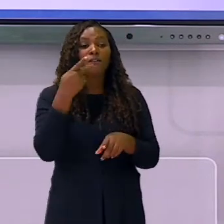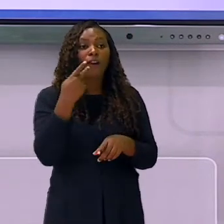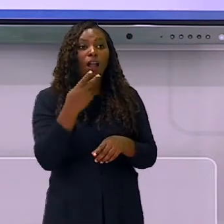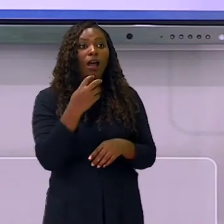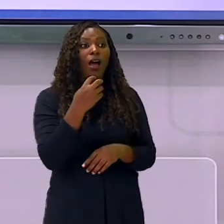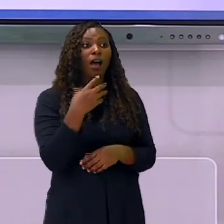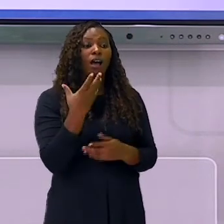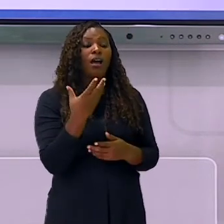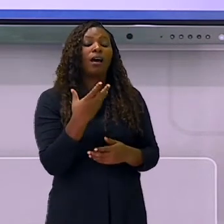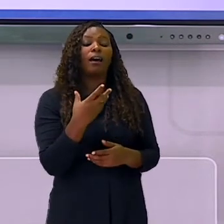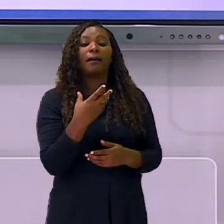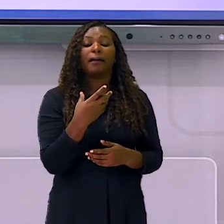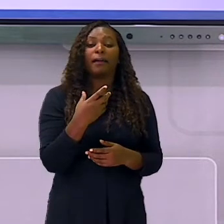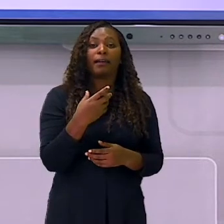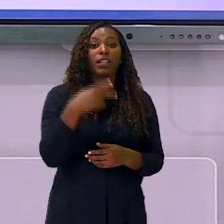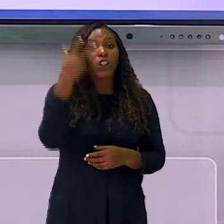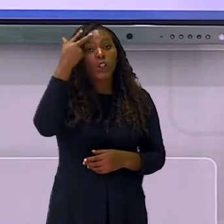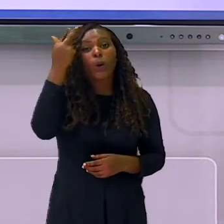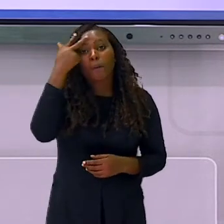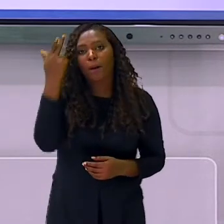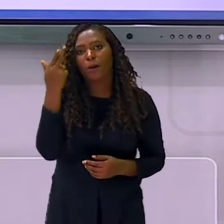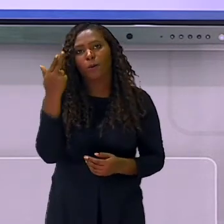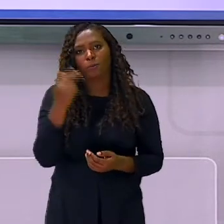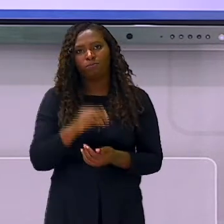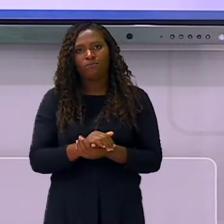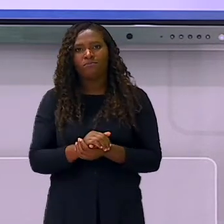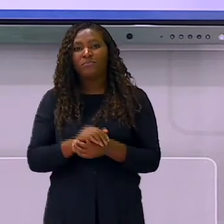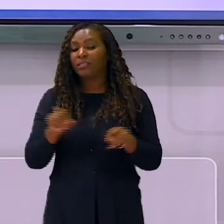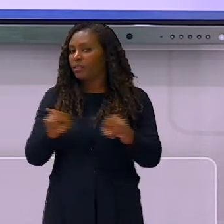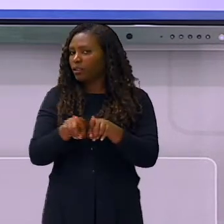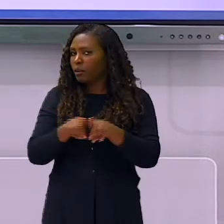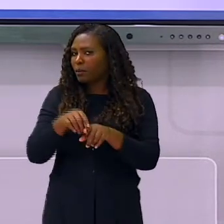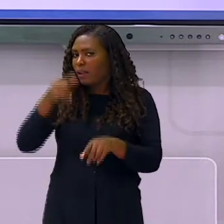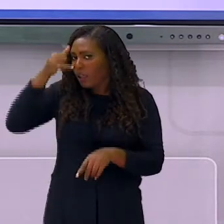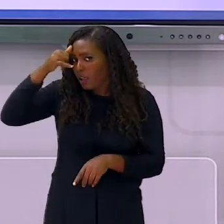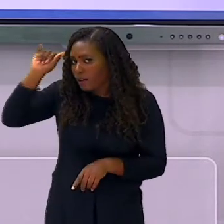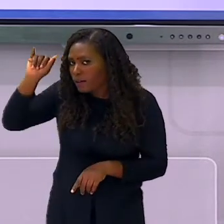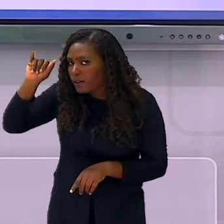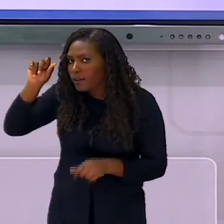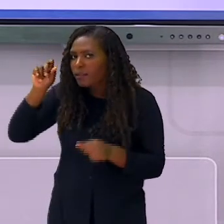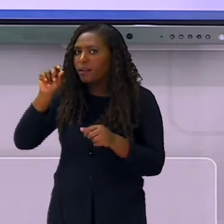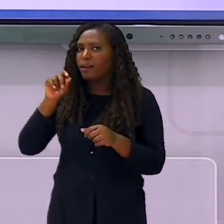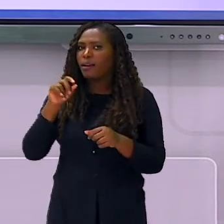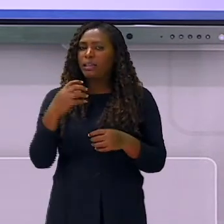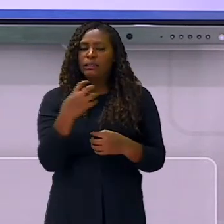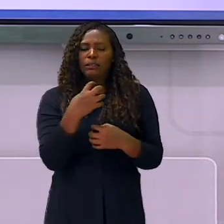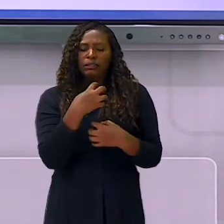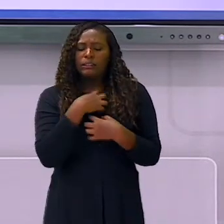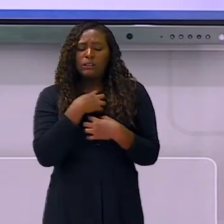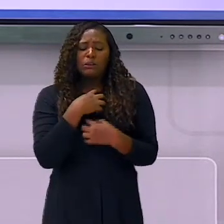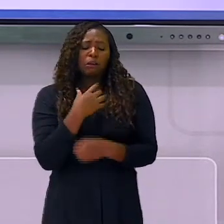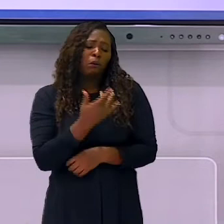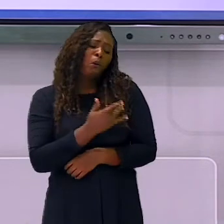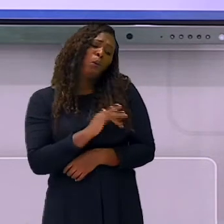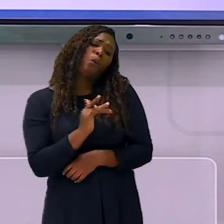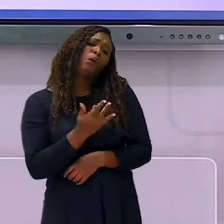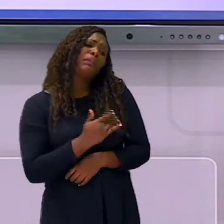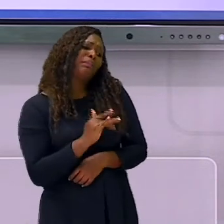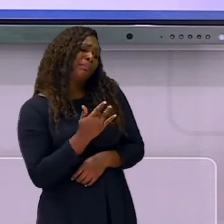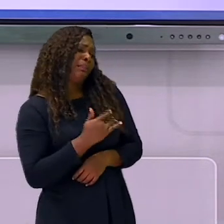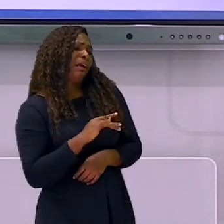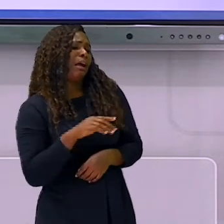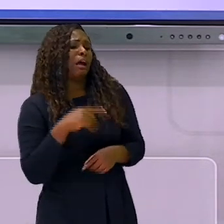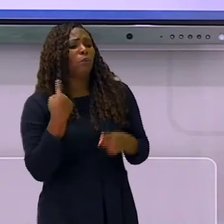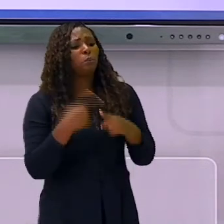Evite mostrar sentimento de pena ou coitadismo com frases: ah, coitado, por que foi acontecer isso